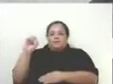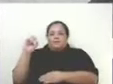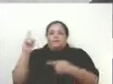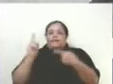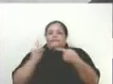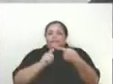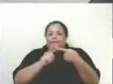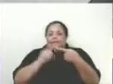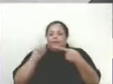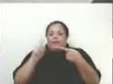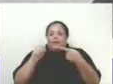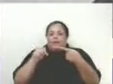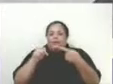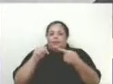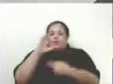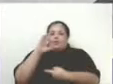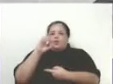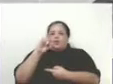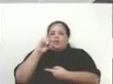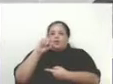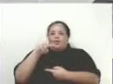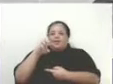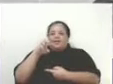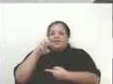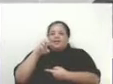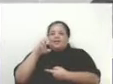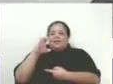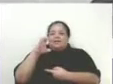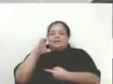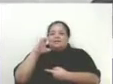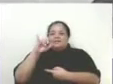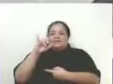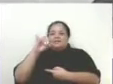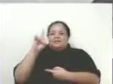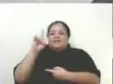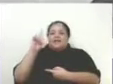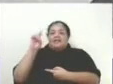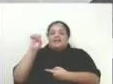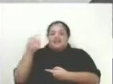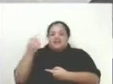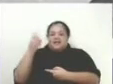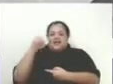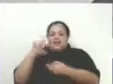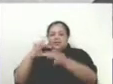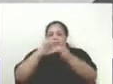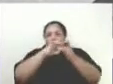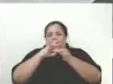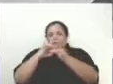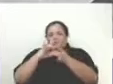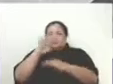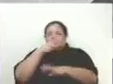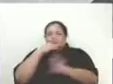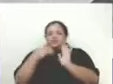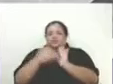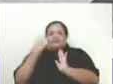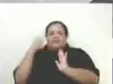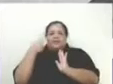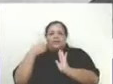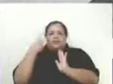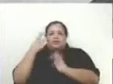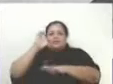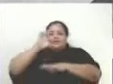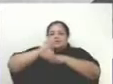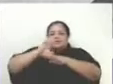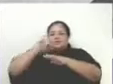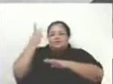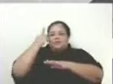que é realizado pela Uvesp, que é a União dos Vereadores do Estado de São Paulo, representada pelo seu presidente, o